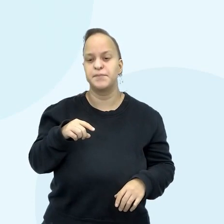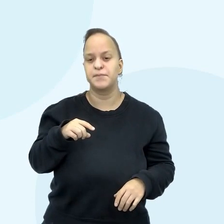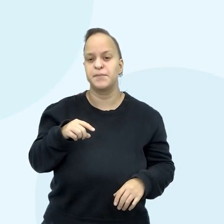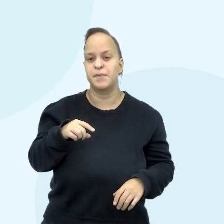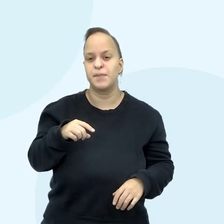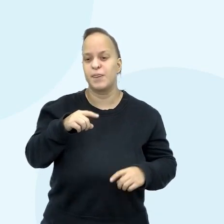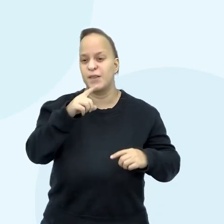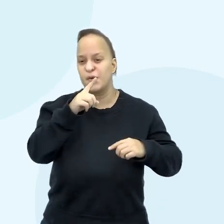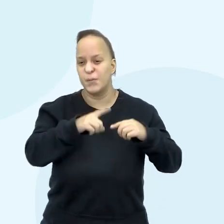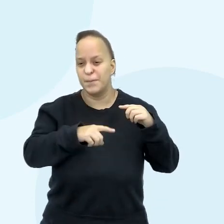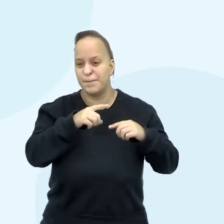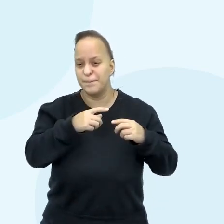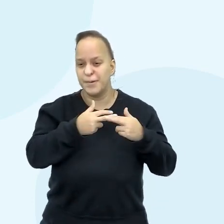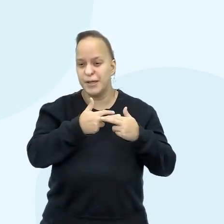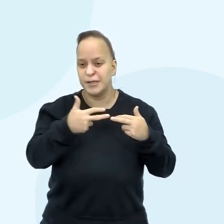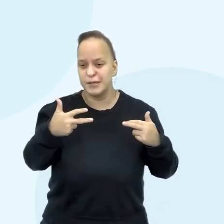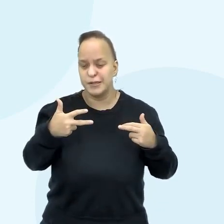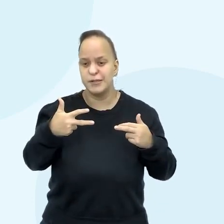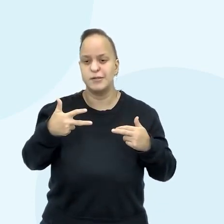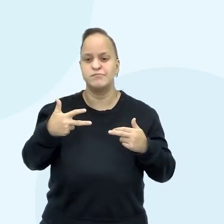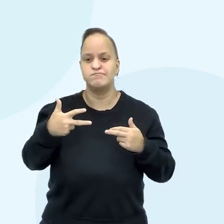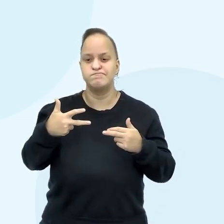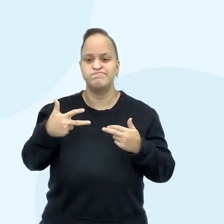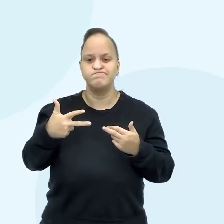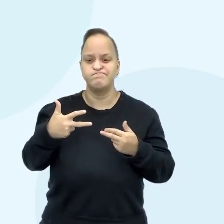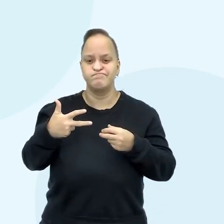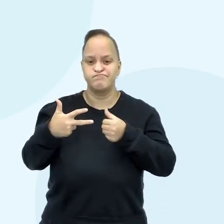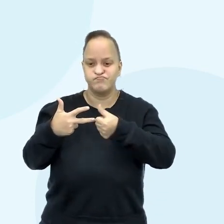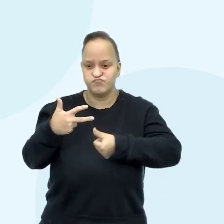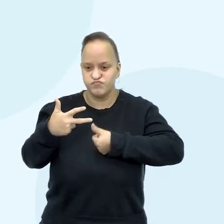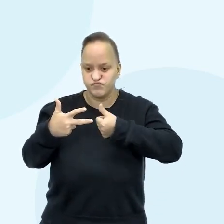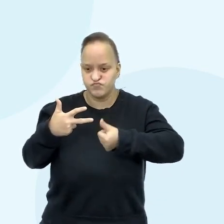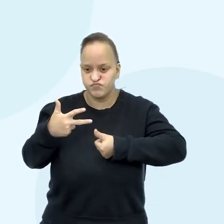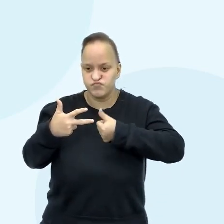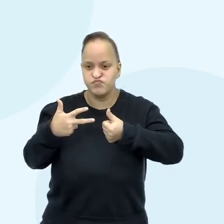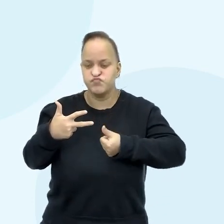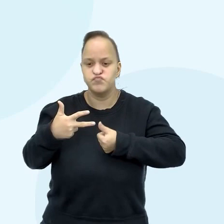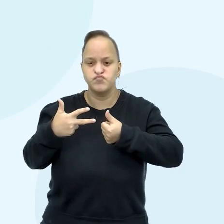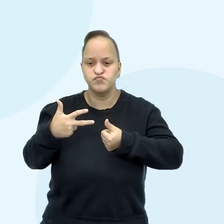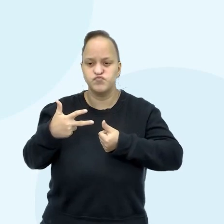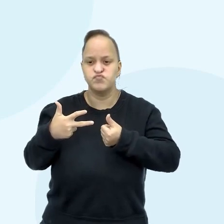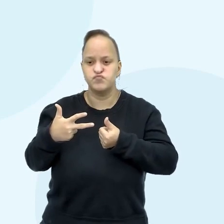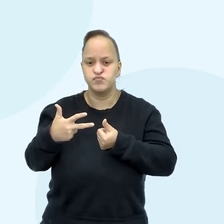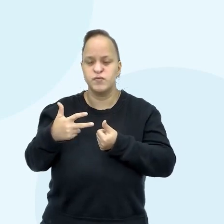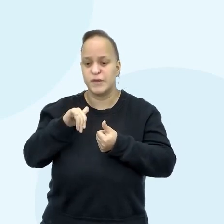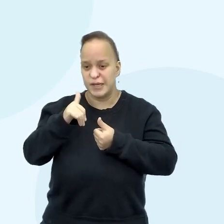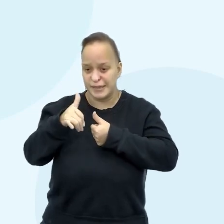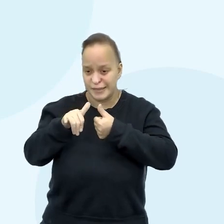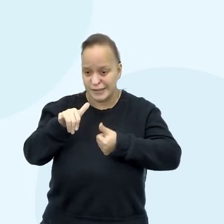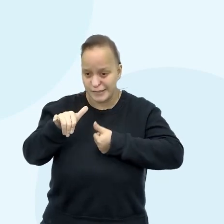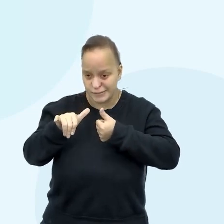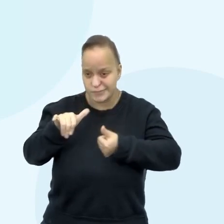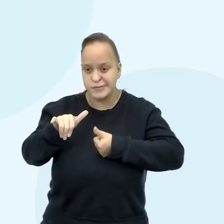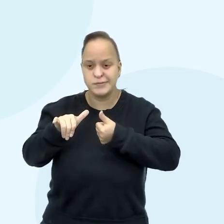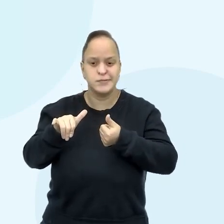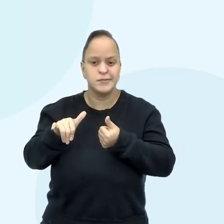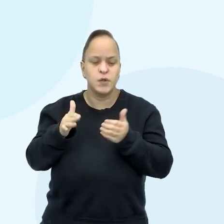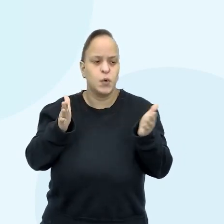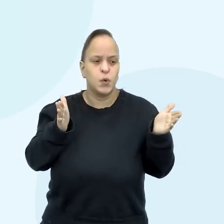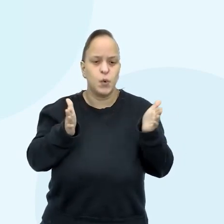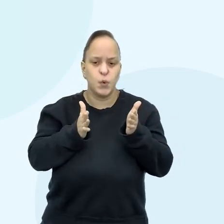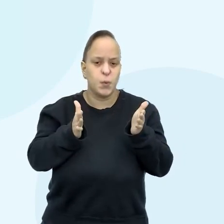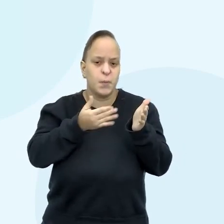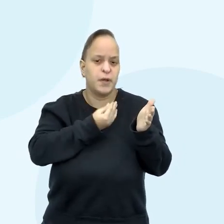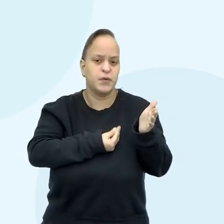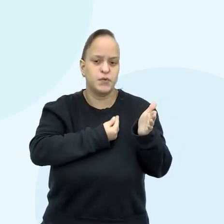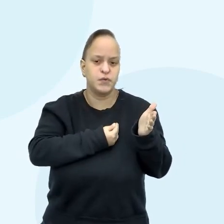material radioativo, né? E qual o nosso objetivo, né? O objetivo é